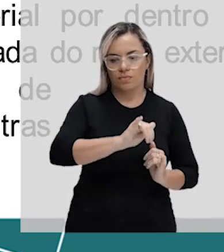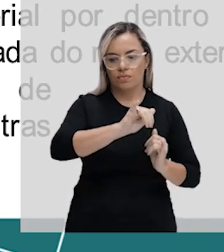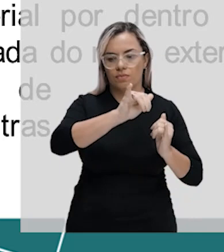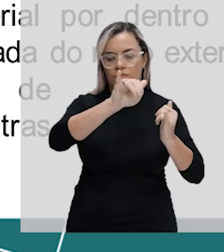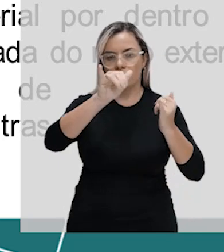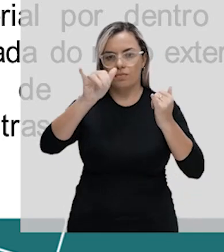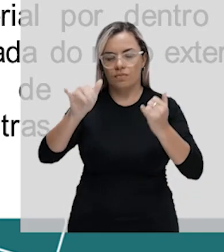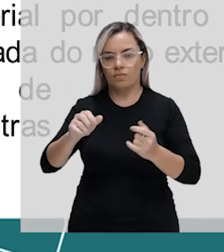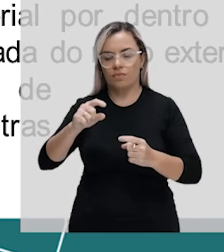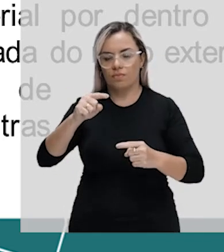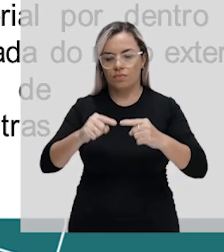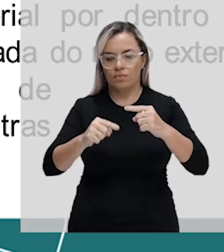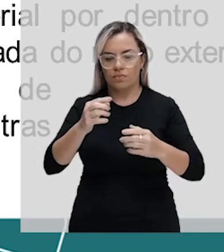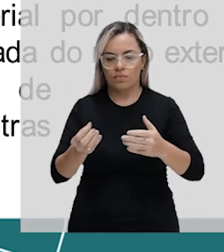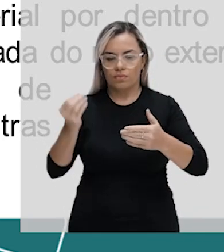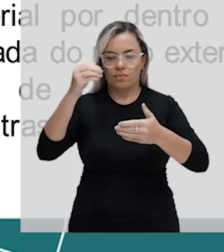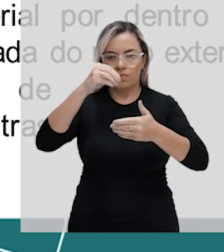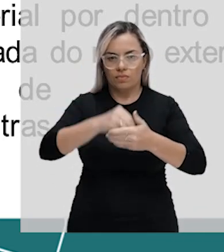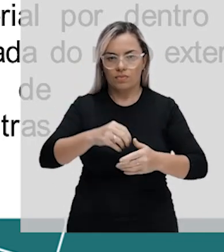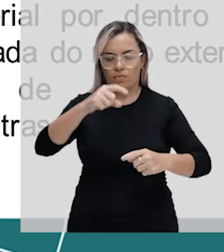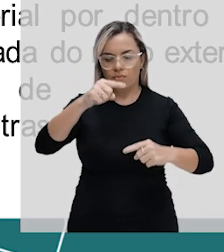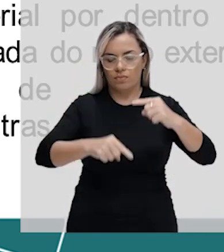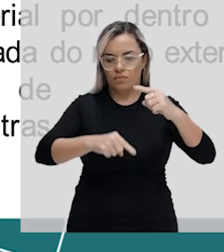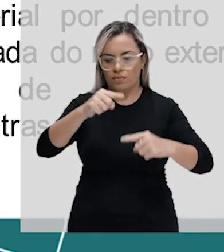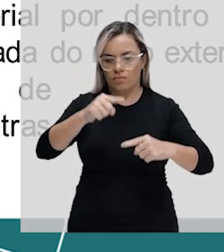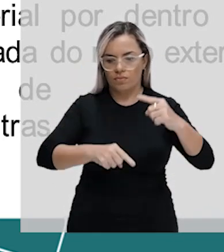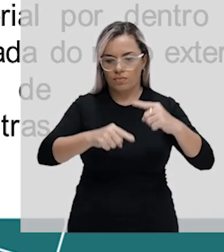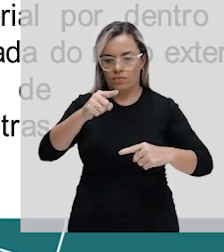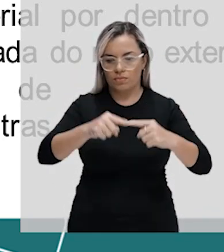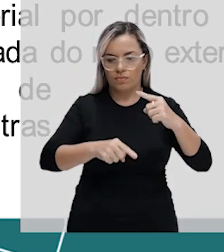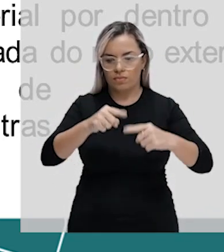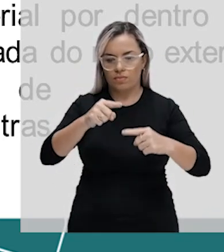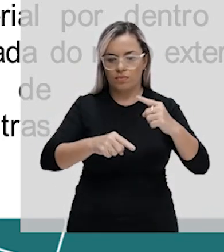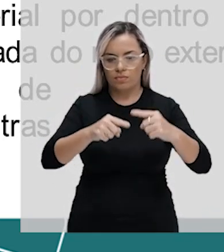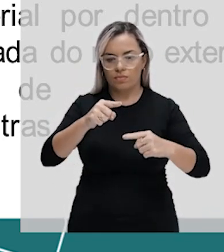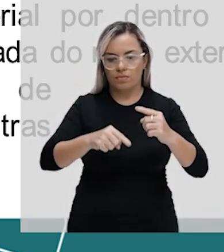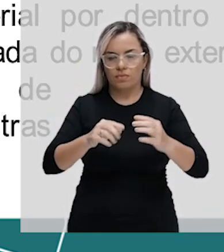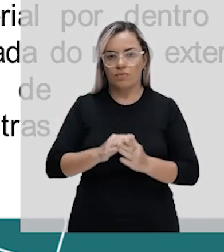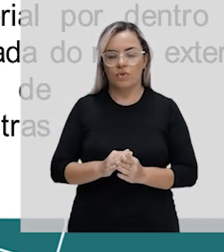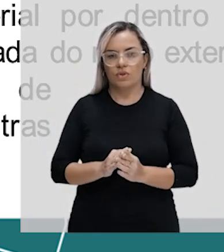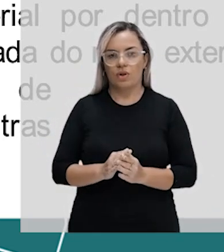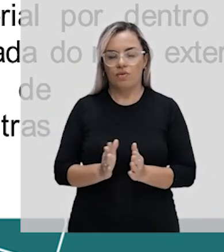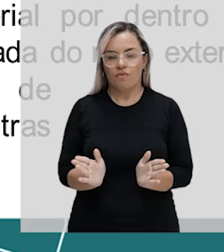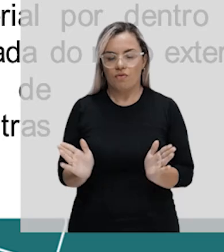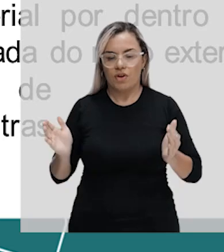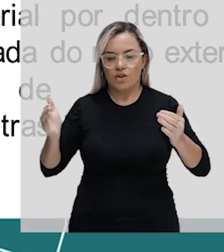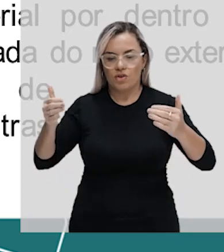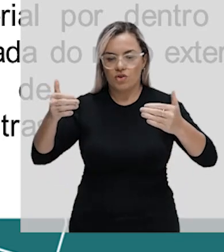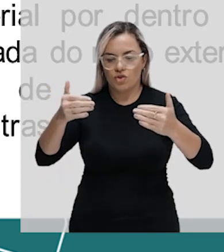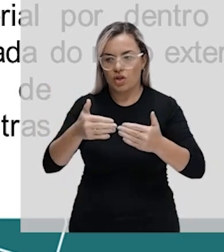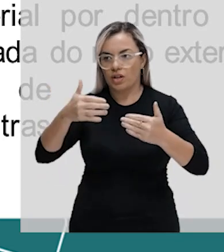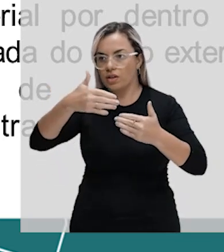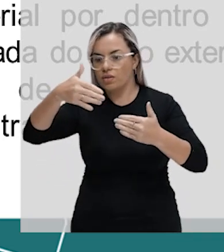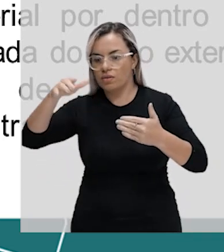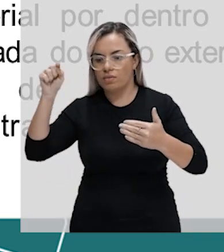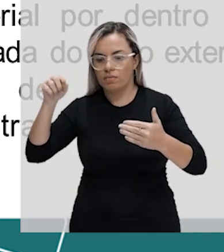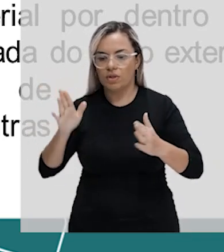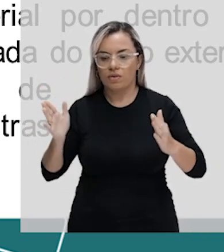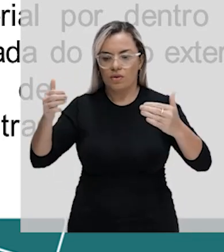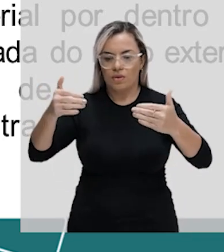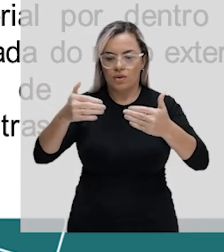do material por dentro do aparelho está completamente isolada do meio externo, não houve